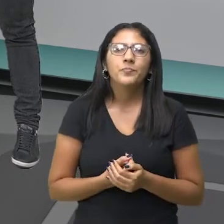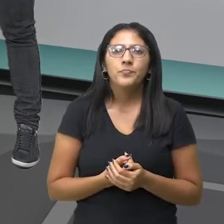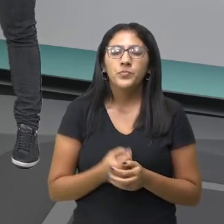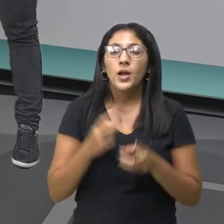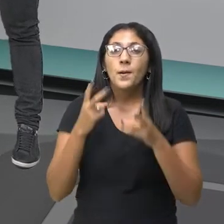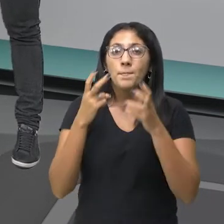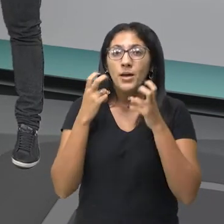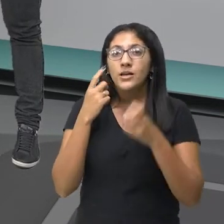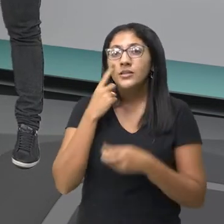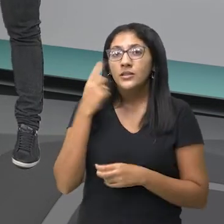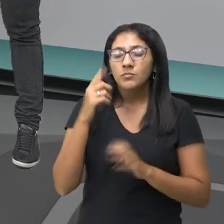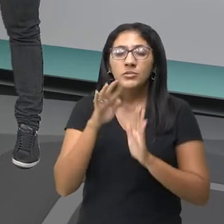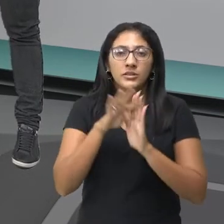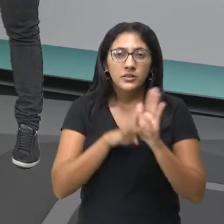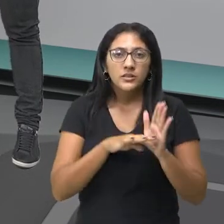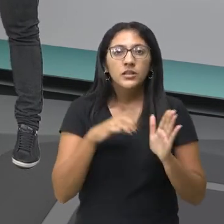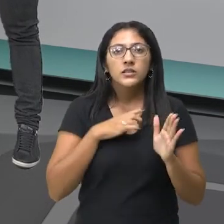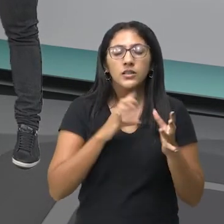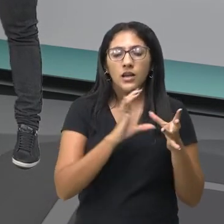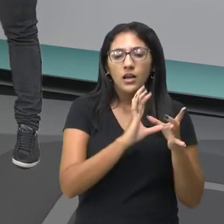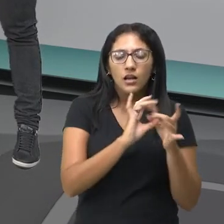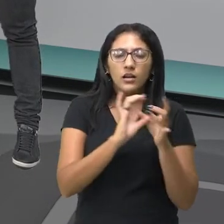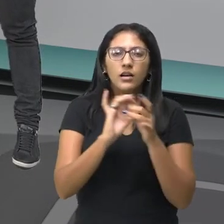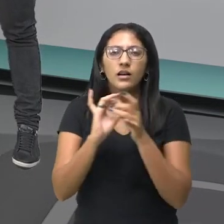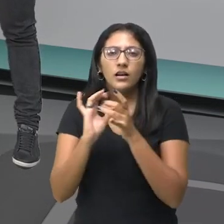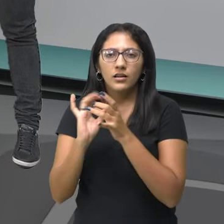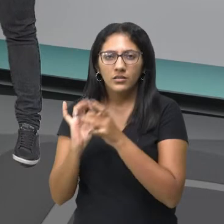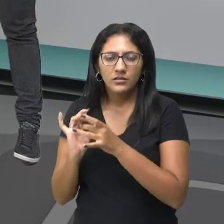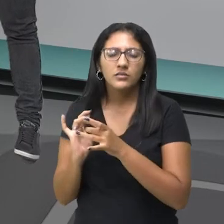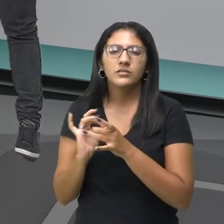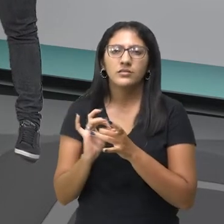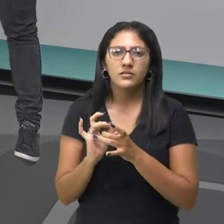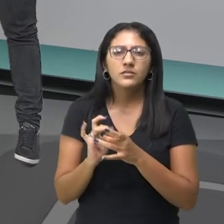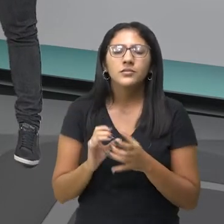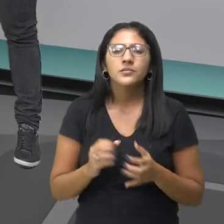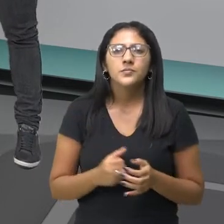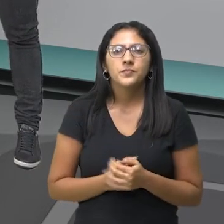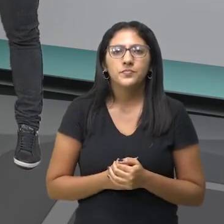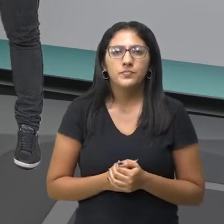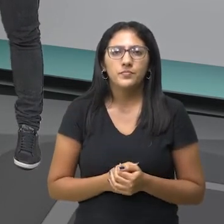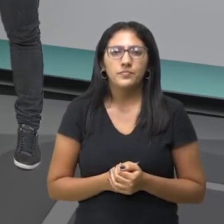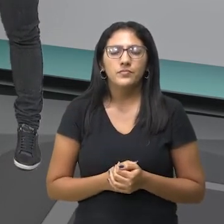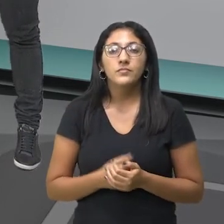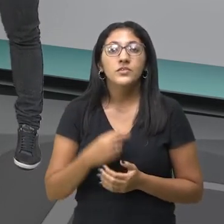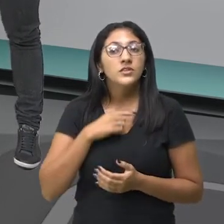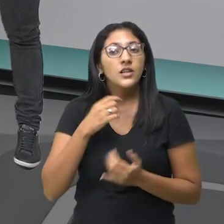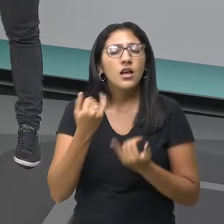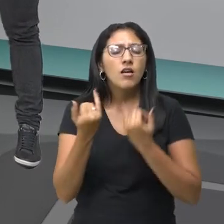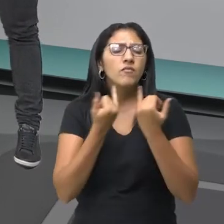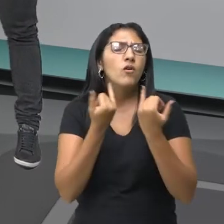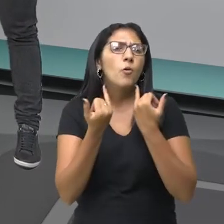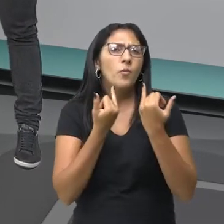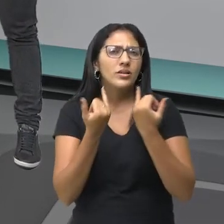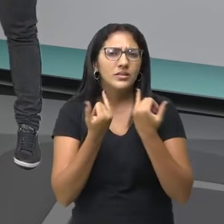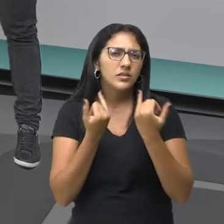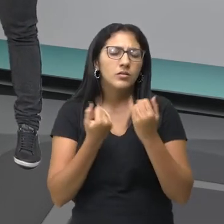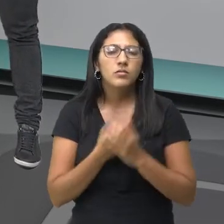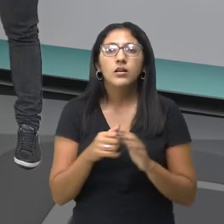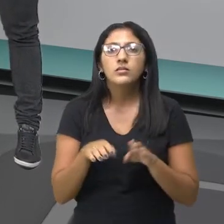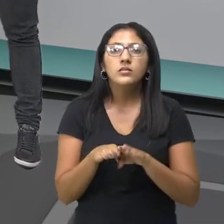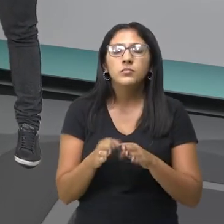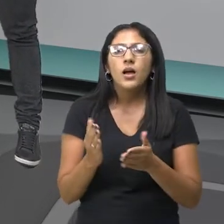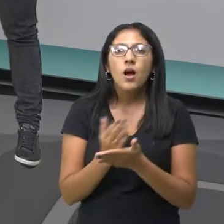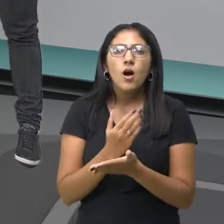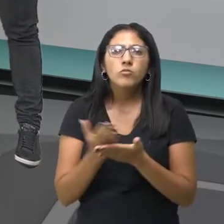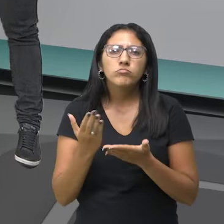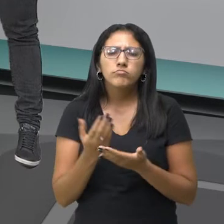esses hipertextos, ok? Esses outros textos, quando eles são acessados, eles acabam trazendo informações e complementos para as